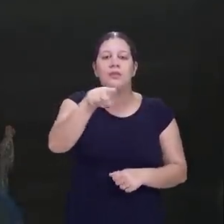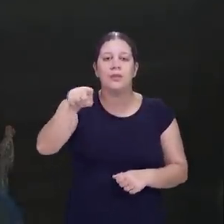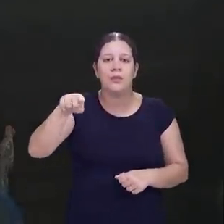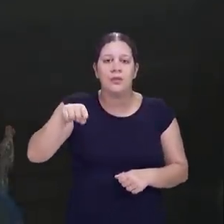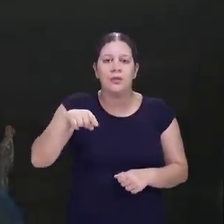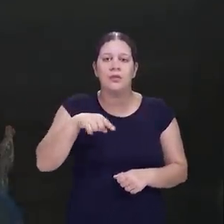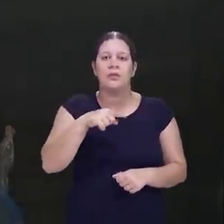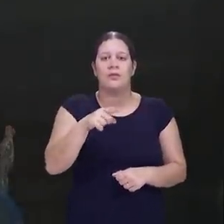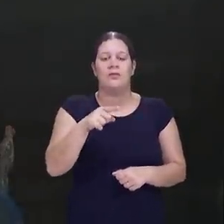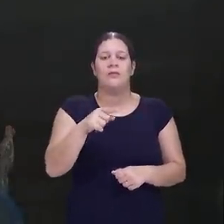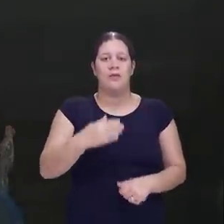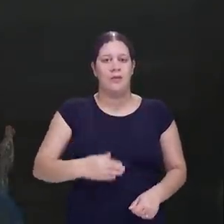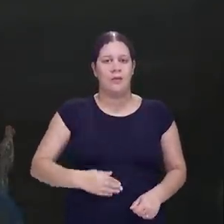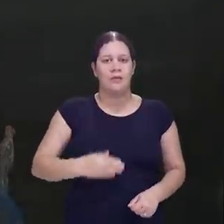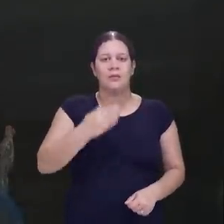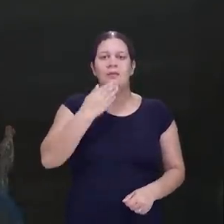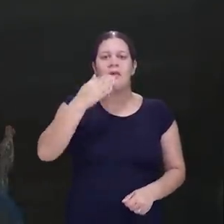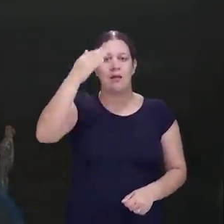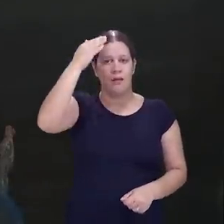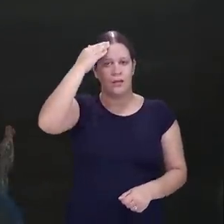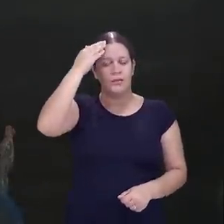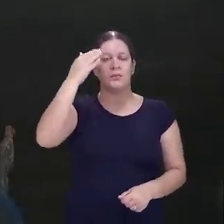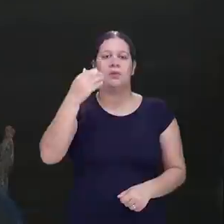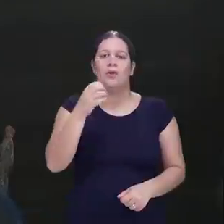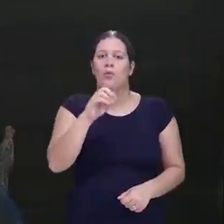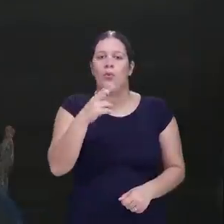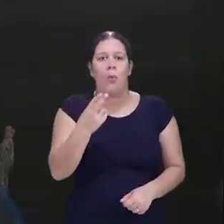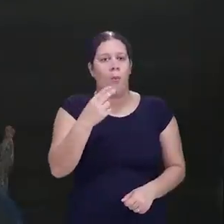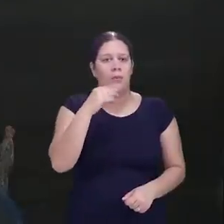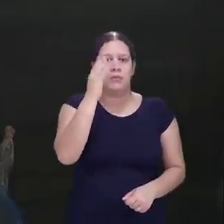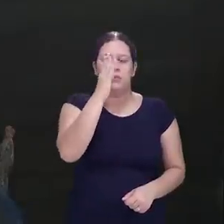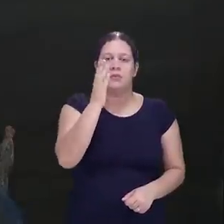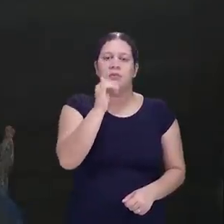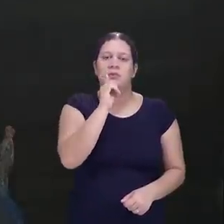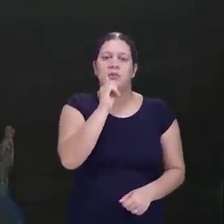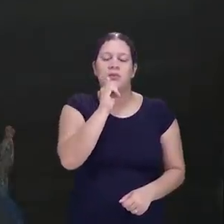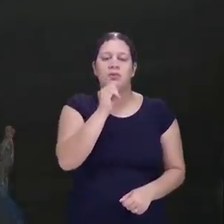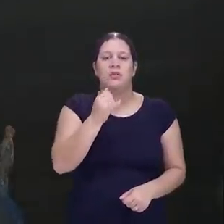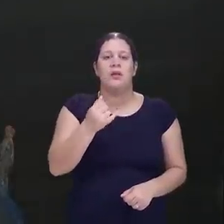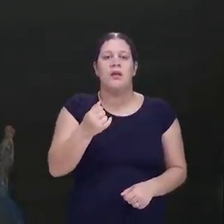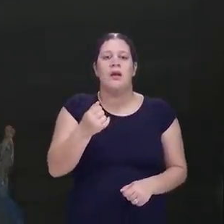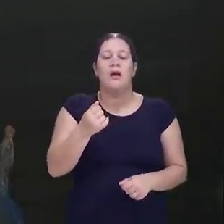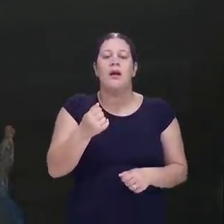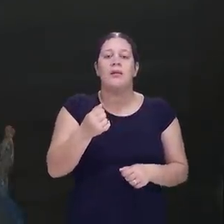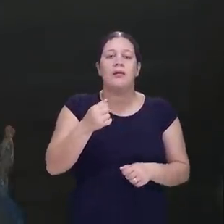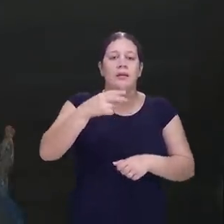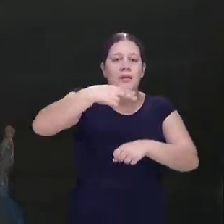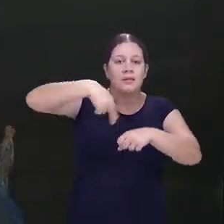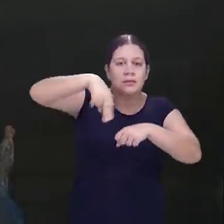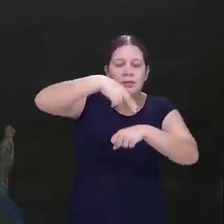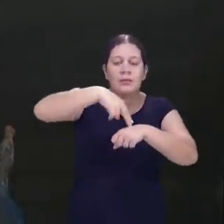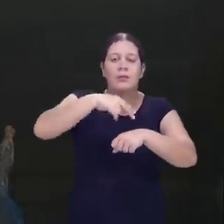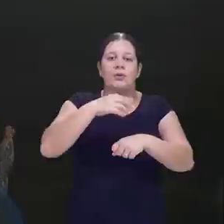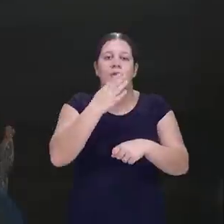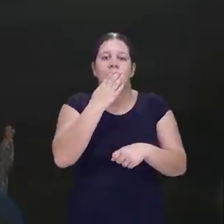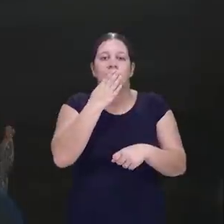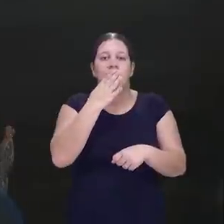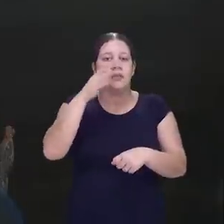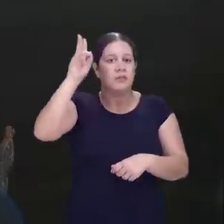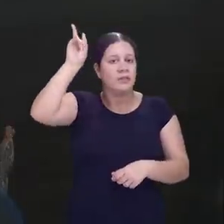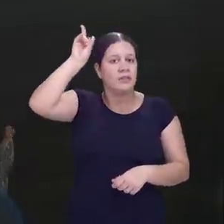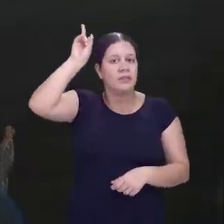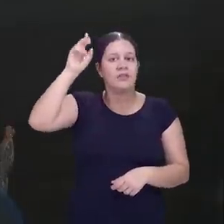disso. Você é árabe, você é brasileiro, por exemplo. A nação indígena é a mesma